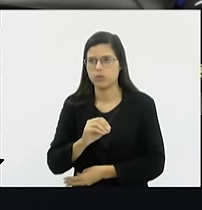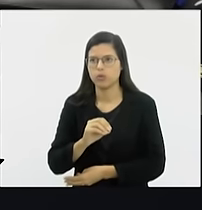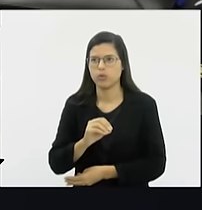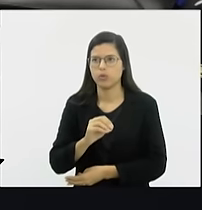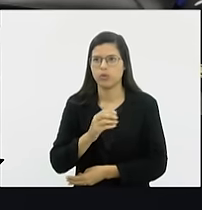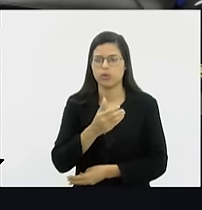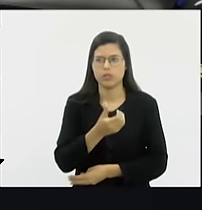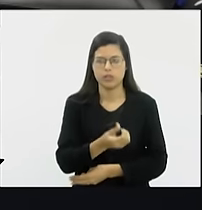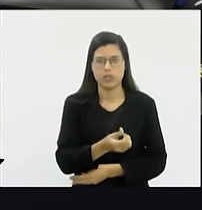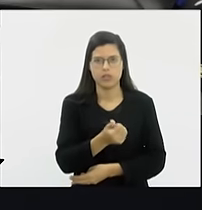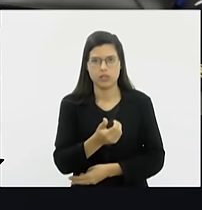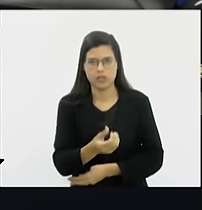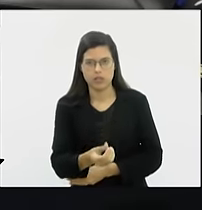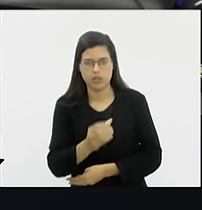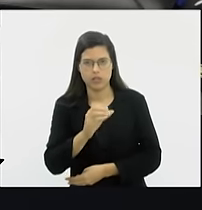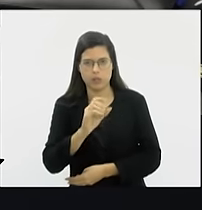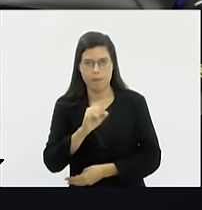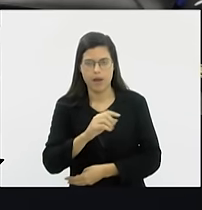616/002.